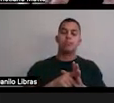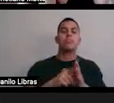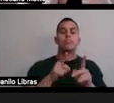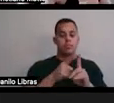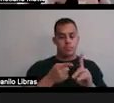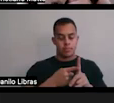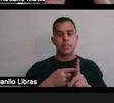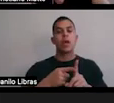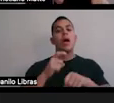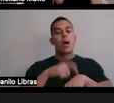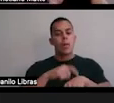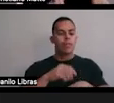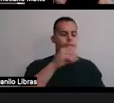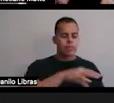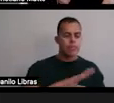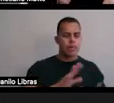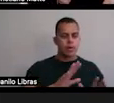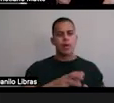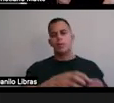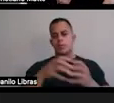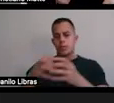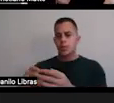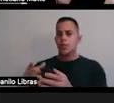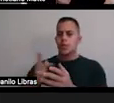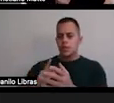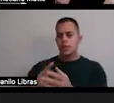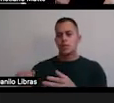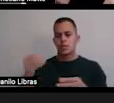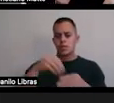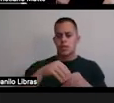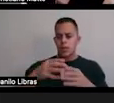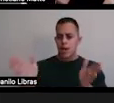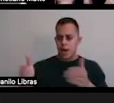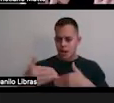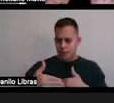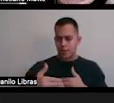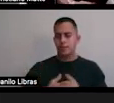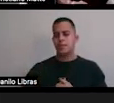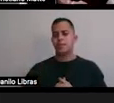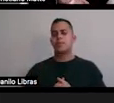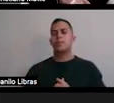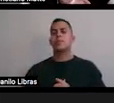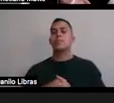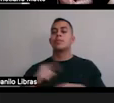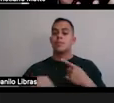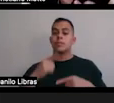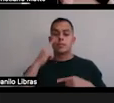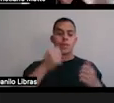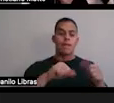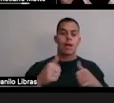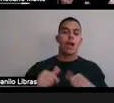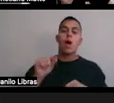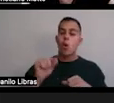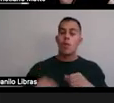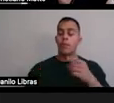aquático, mas depois logo retirava, secava e colocava elas nas caixinhas de volta, nas caixinhas moradia. E aí a gente avaliou os filhotes e